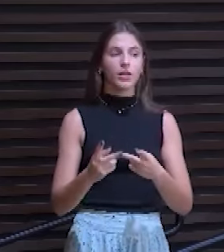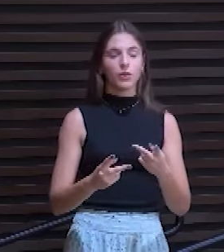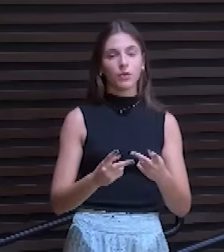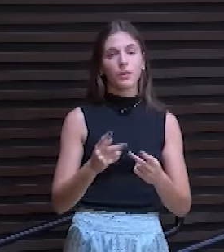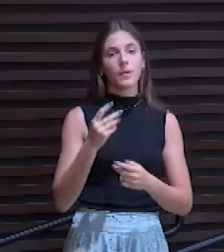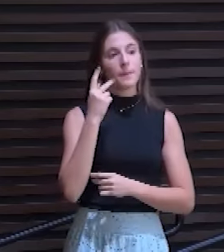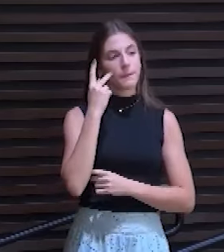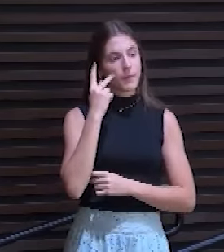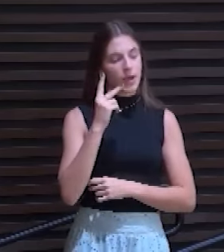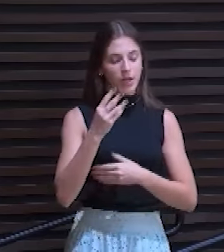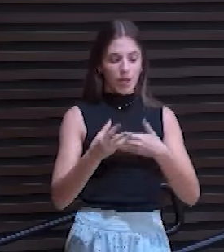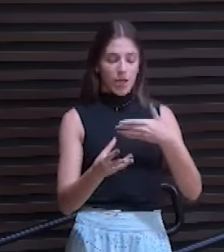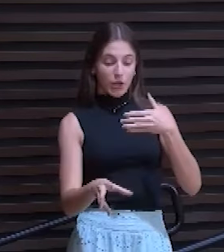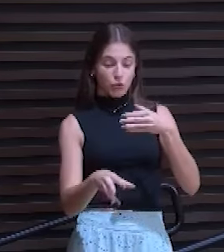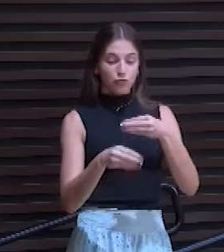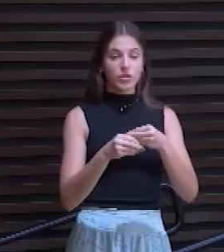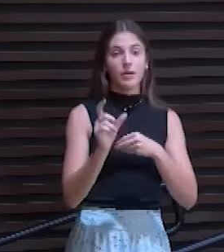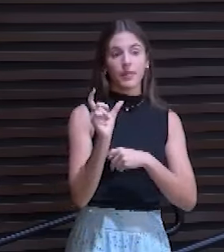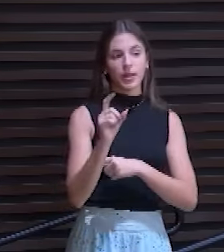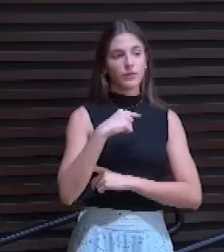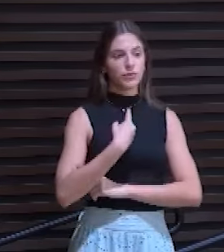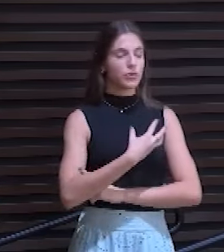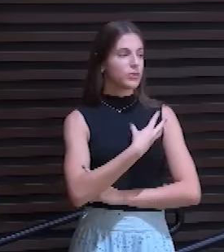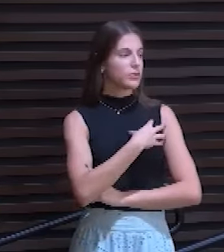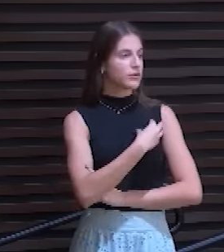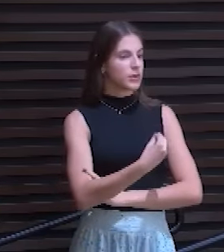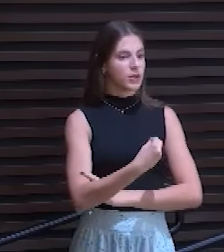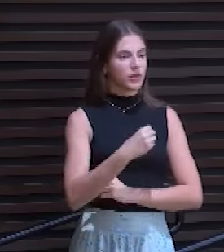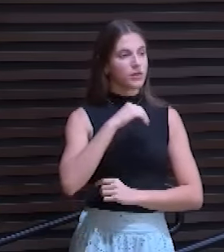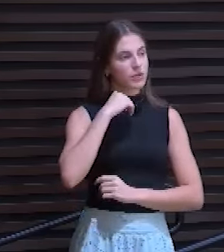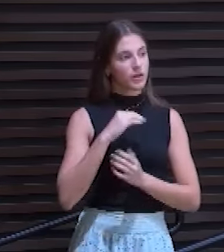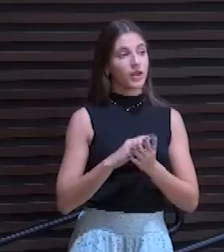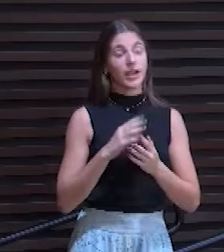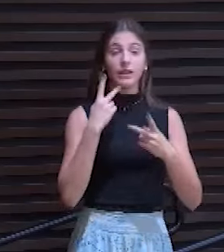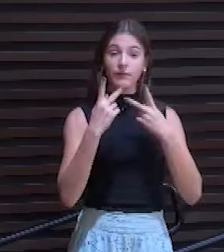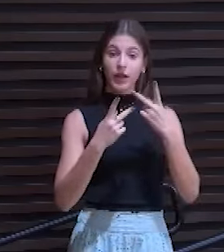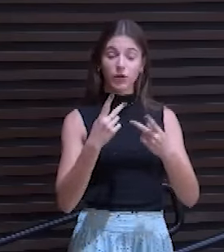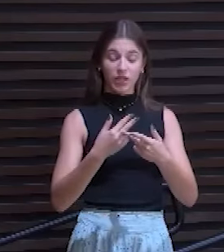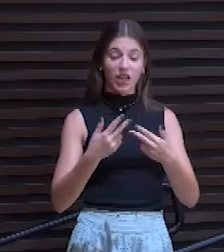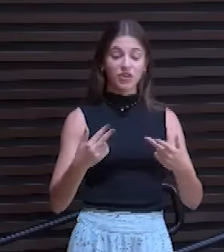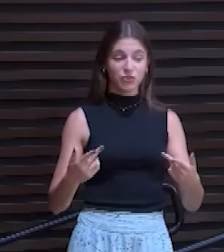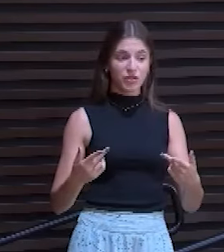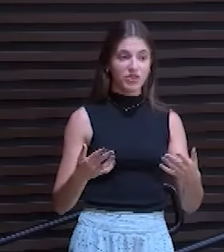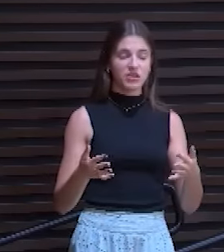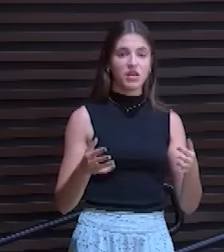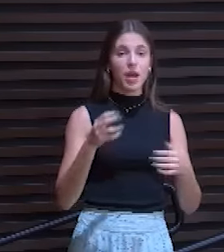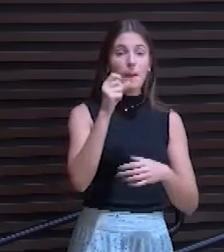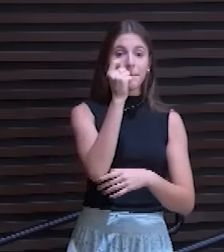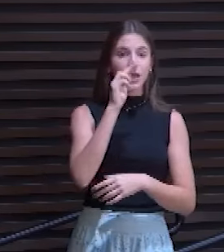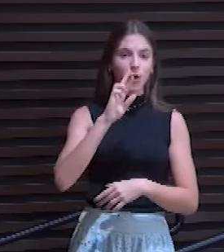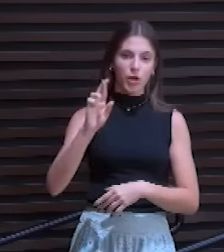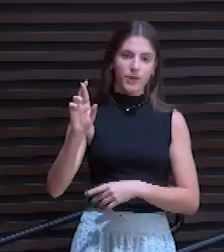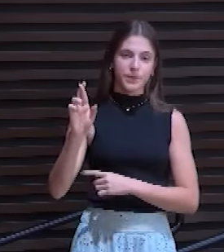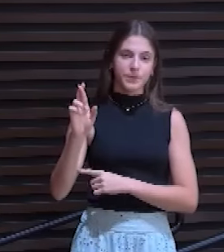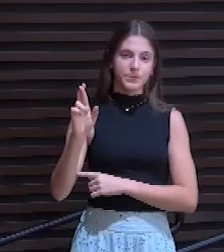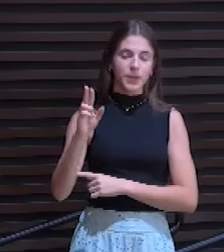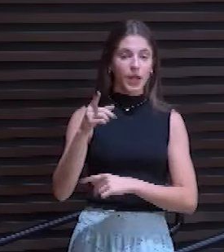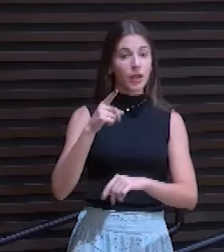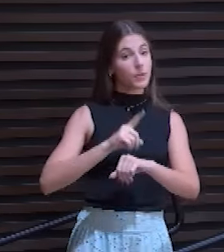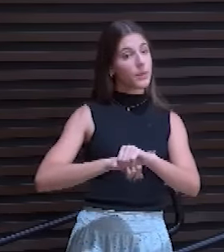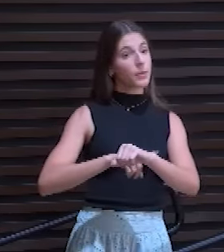palavra. E ele falou uma coisa interessante aqui, que as coisas vão piorar. E quando nós olhamos para a